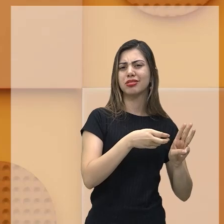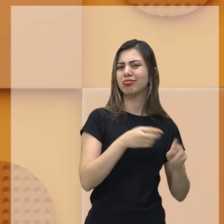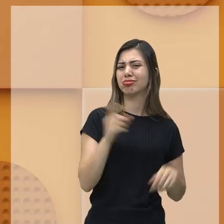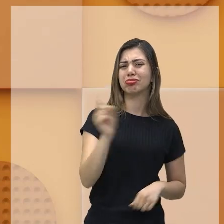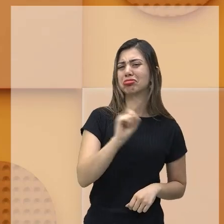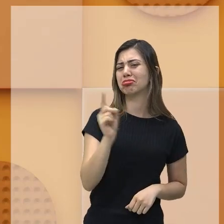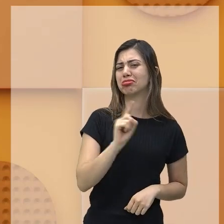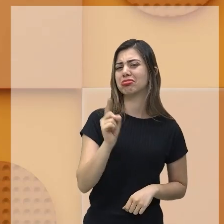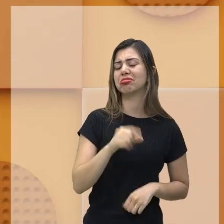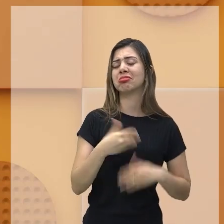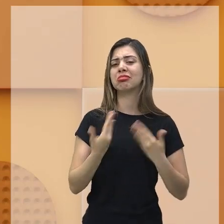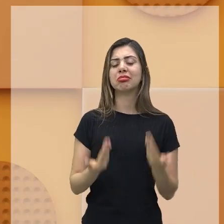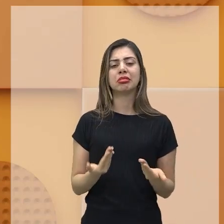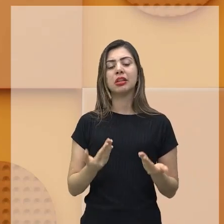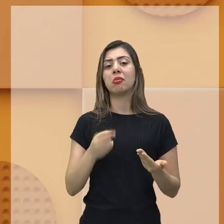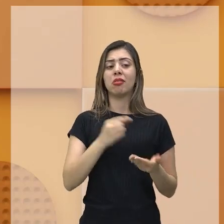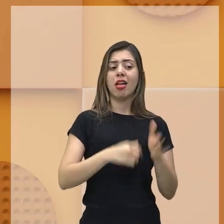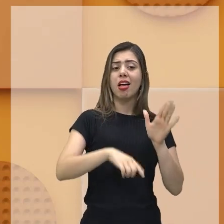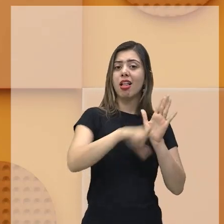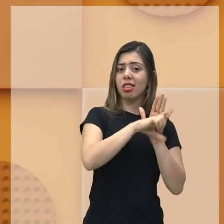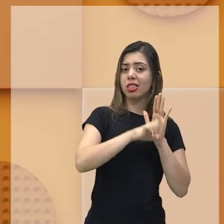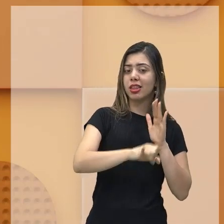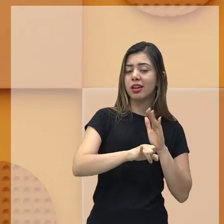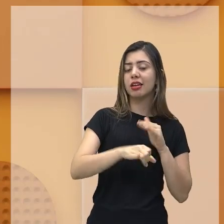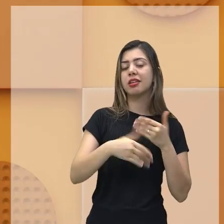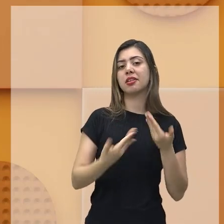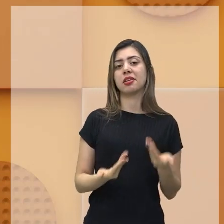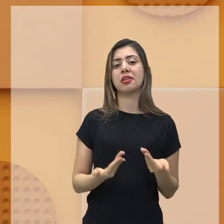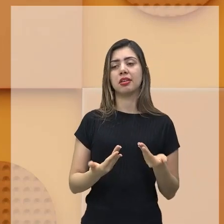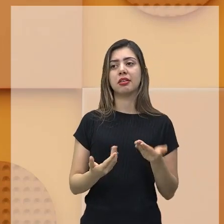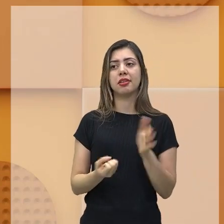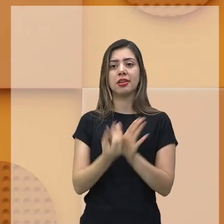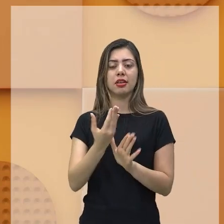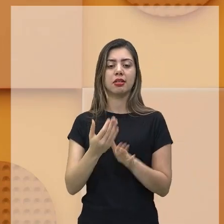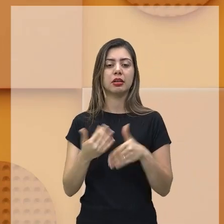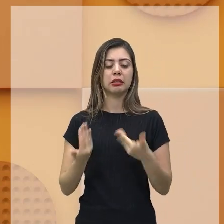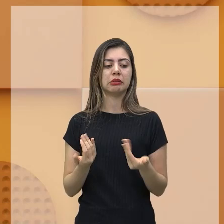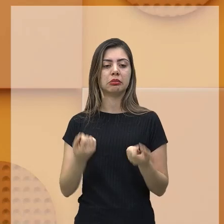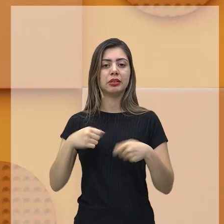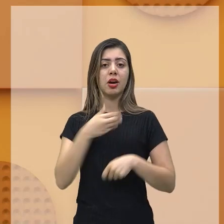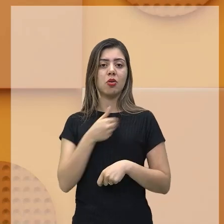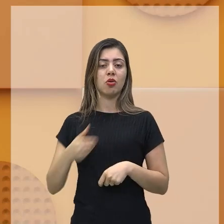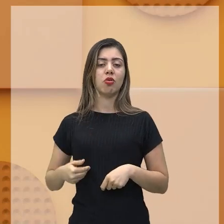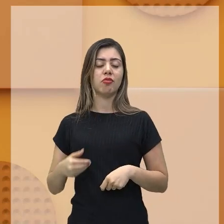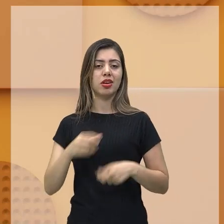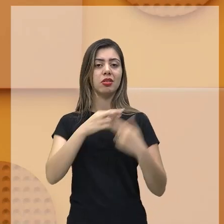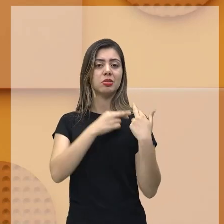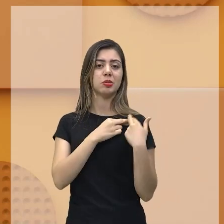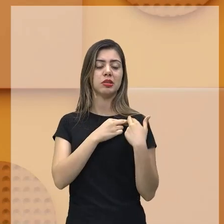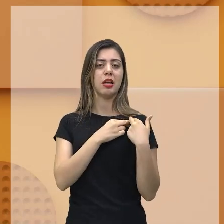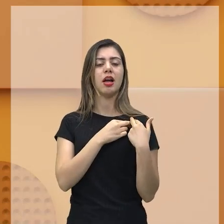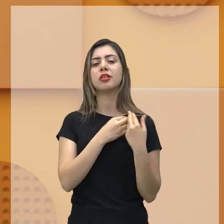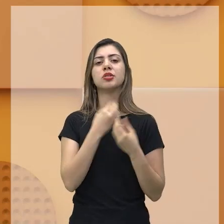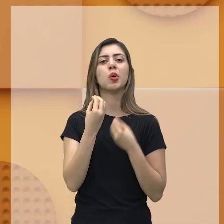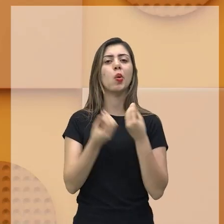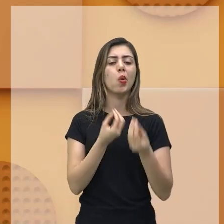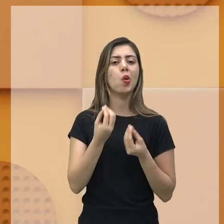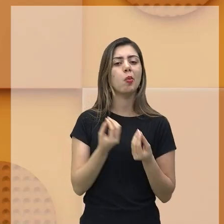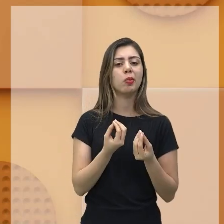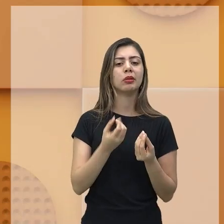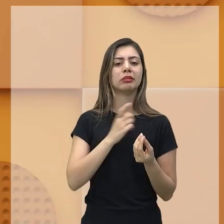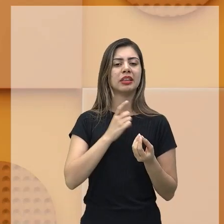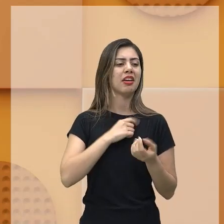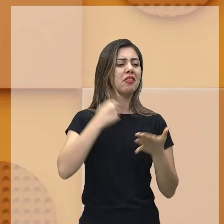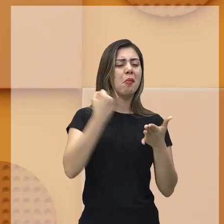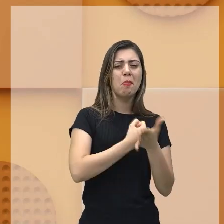galera. Esse conjunto de leis e essa atuação da Constituição, ela foi mecanismo